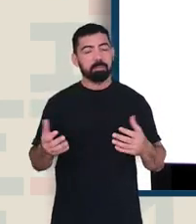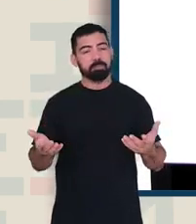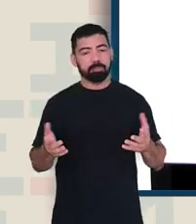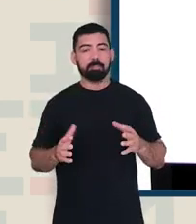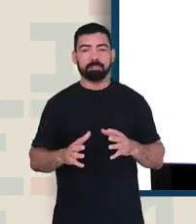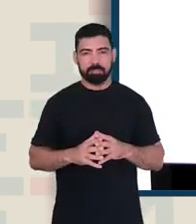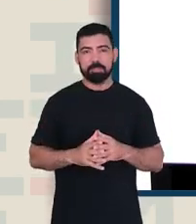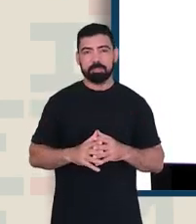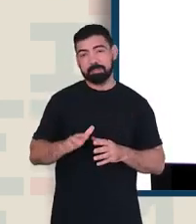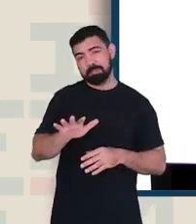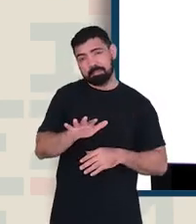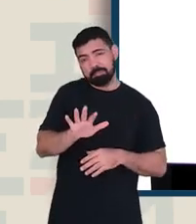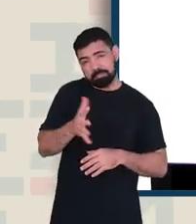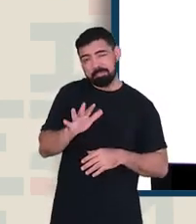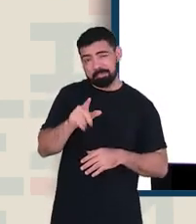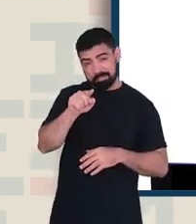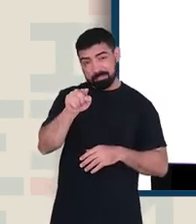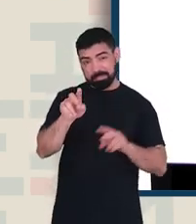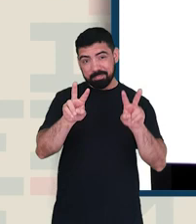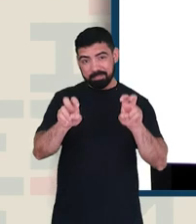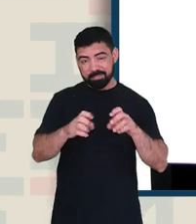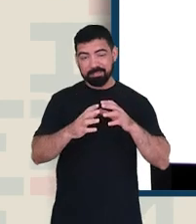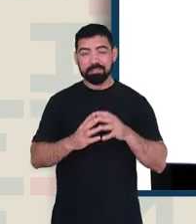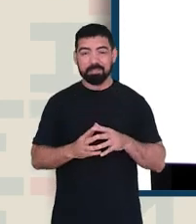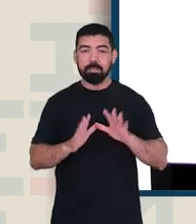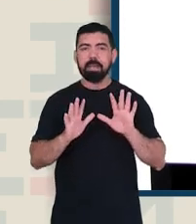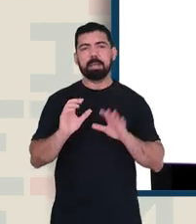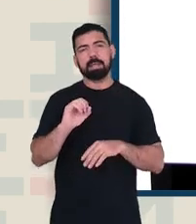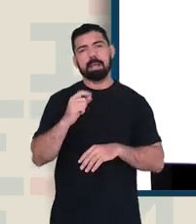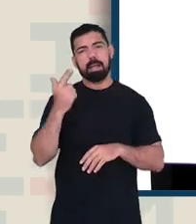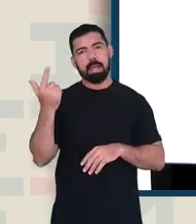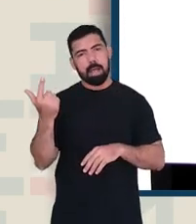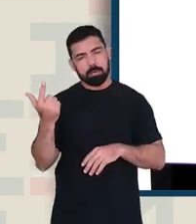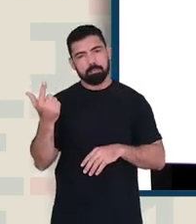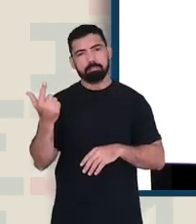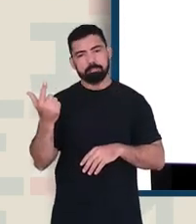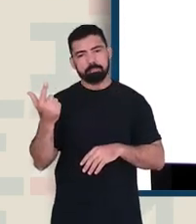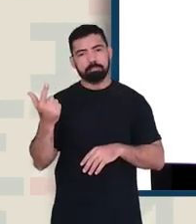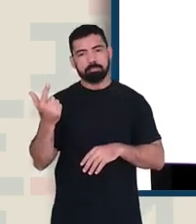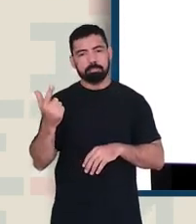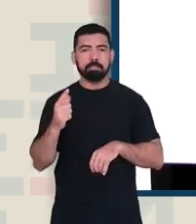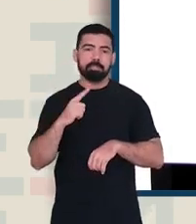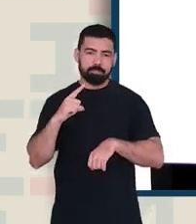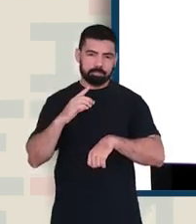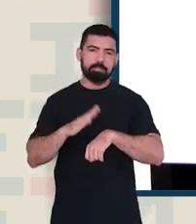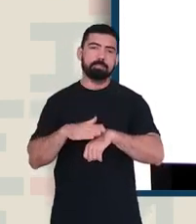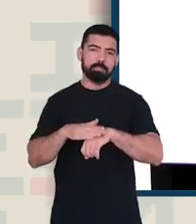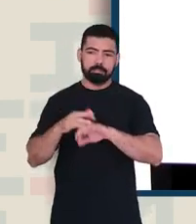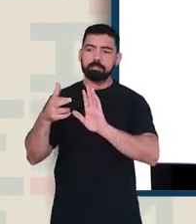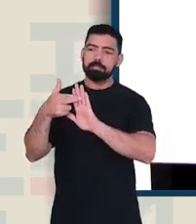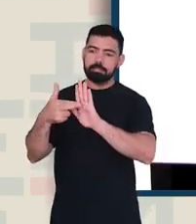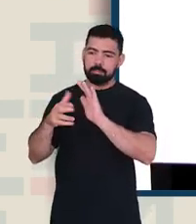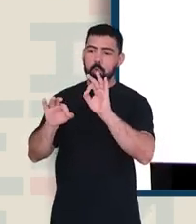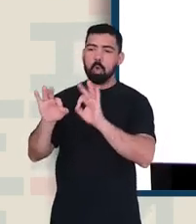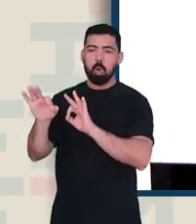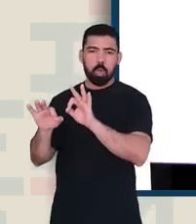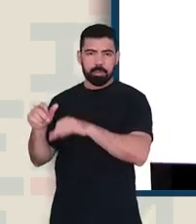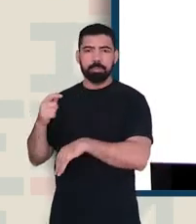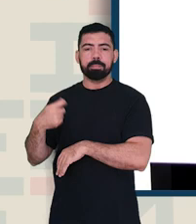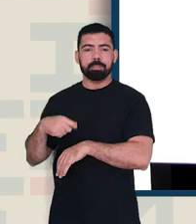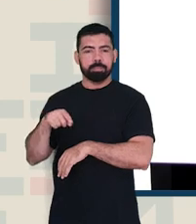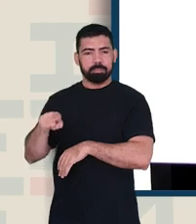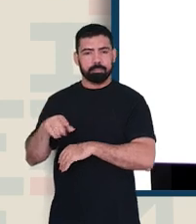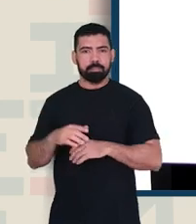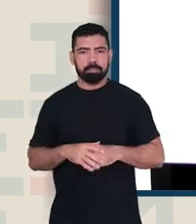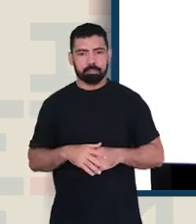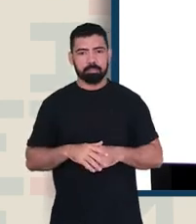E por aí é um pouco isso mesmo. Agora, claro, haverá princípios de organização. Ou seja,